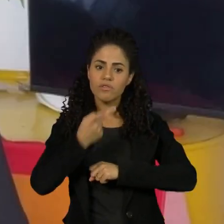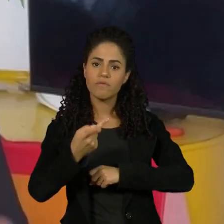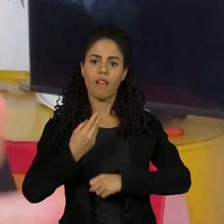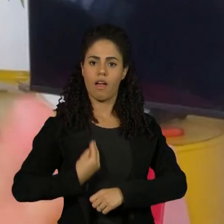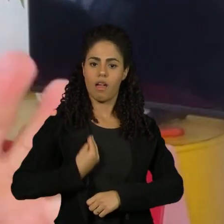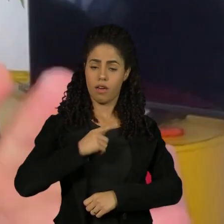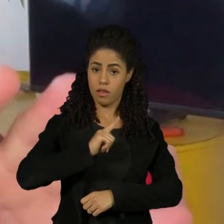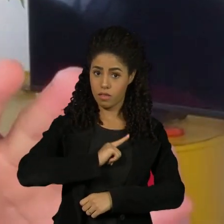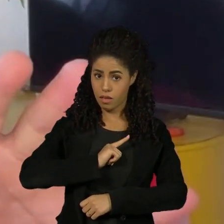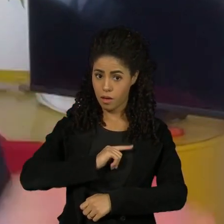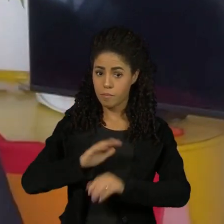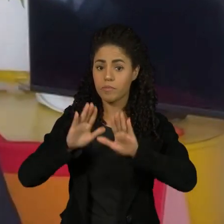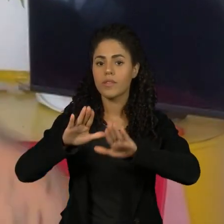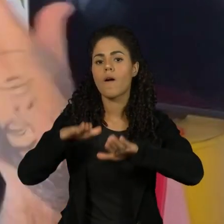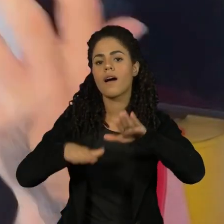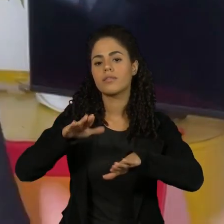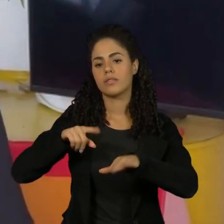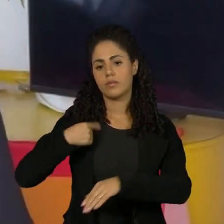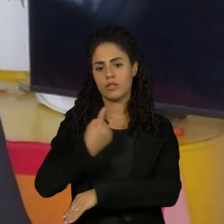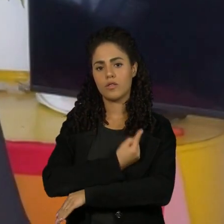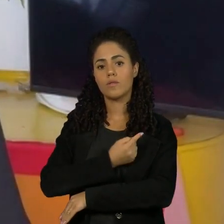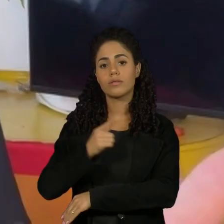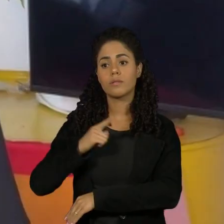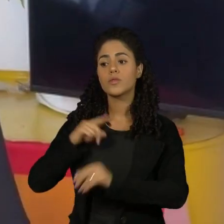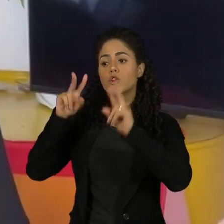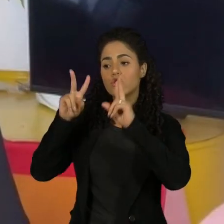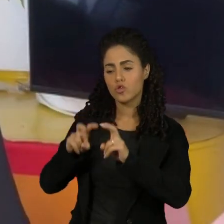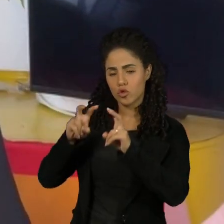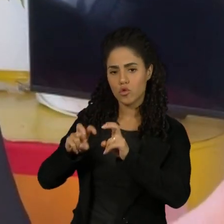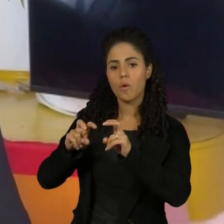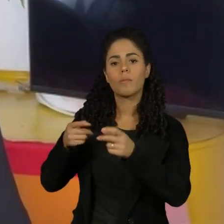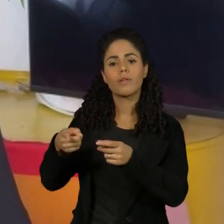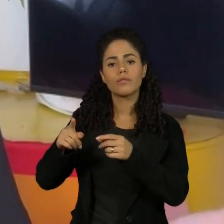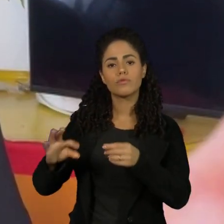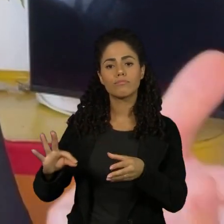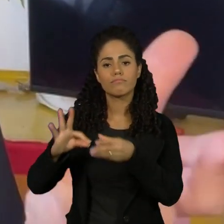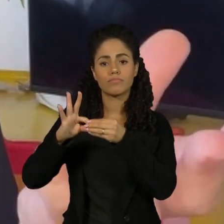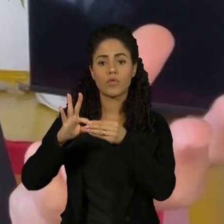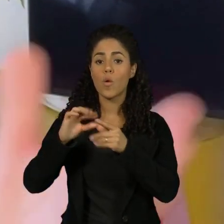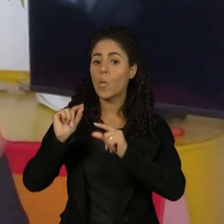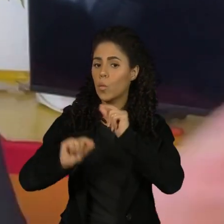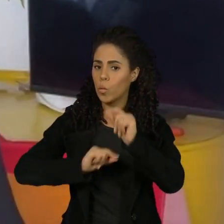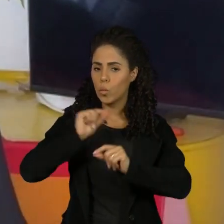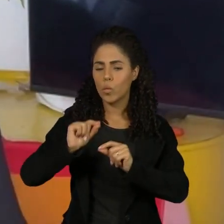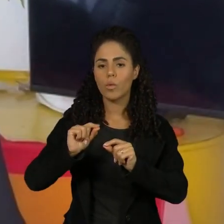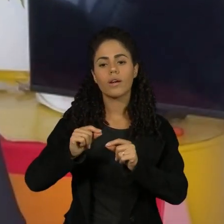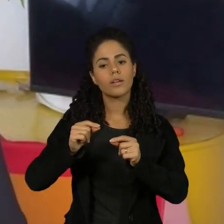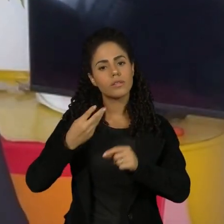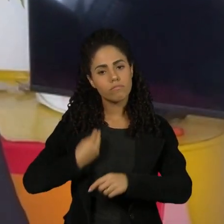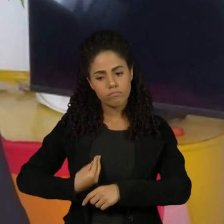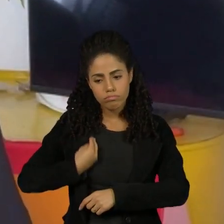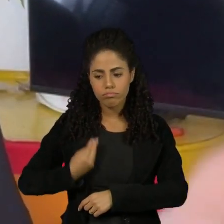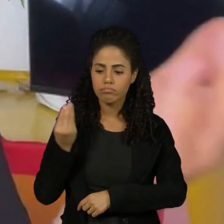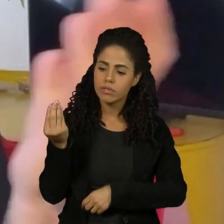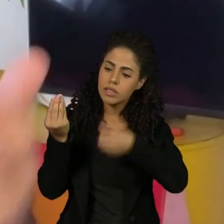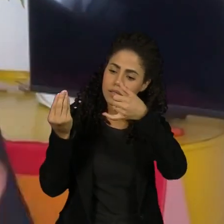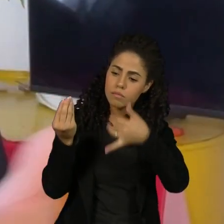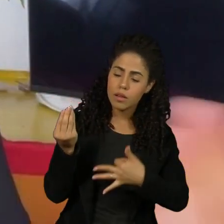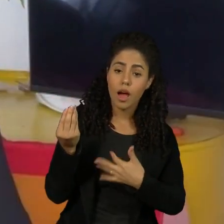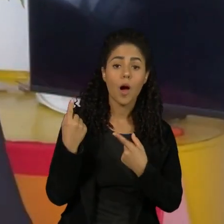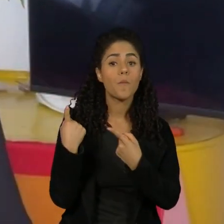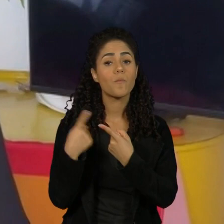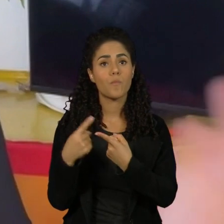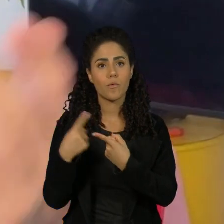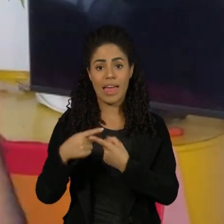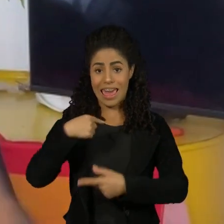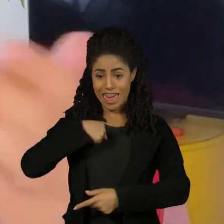HIV. Então, sempre quando a gente vai se referir ao HIV, a gente tenta sempre trazer a vida em primeiro plano. Por isso que eu falo que eu vivo